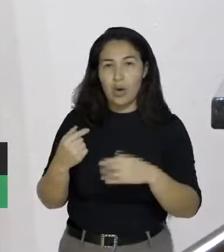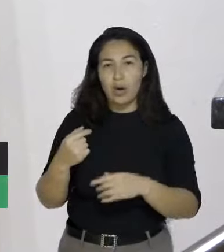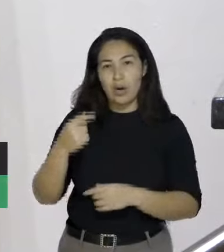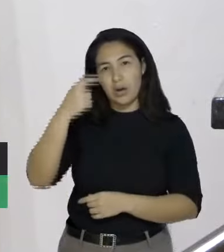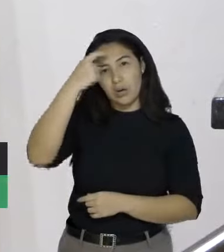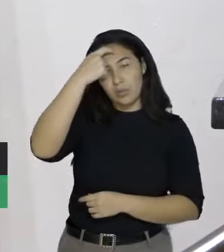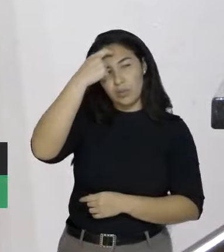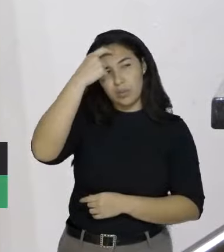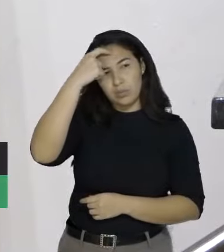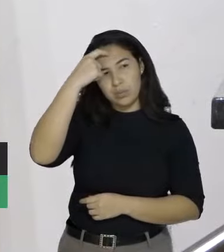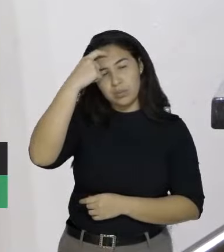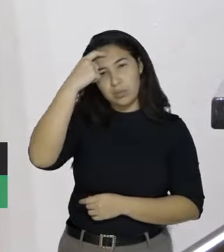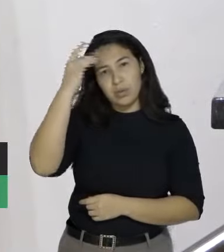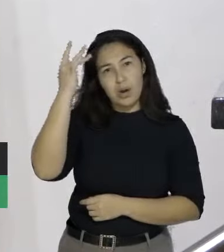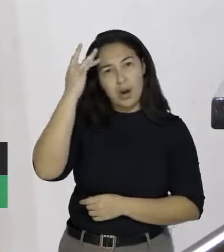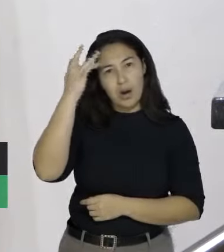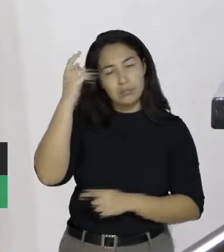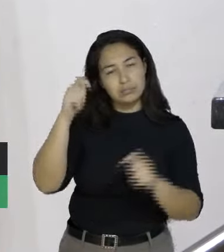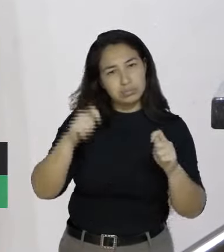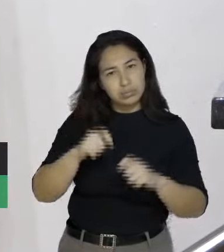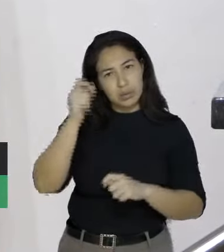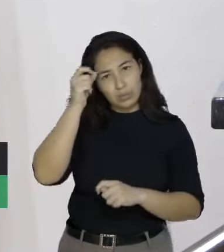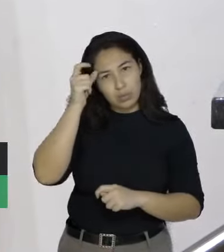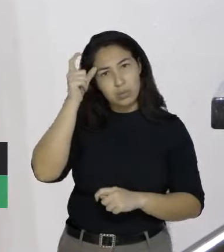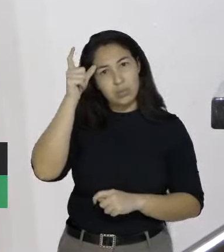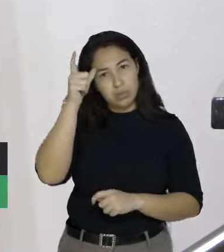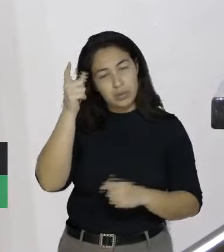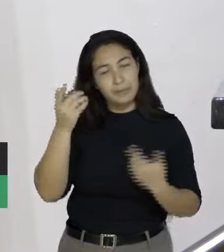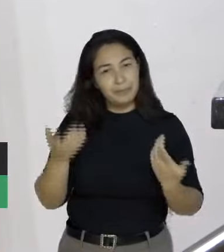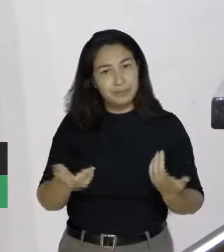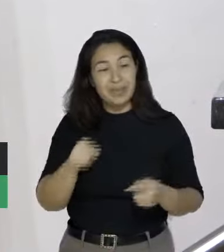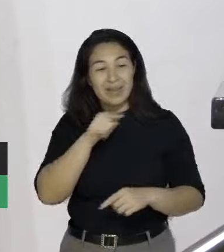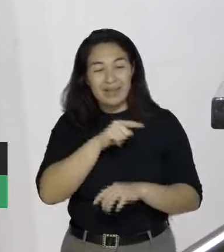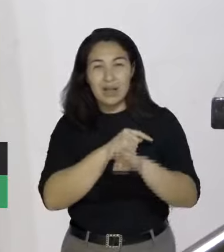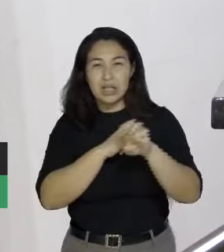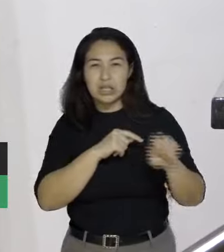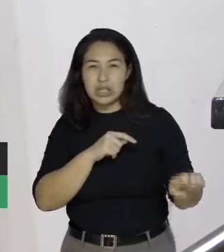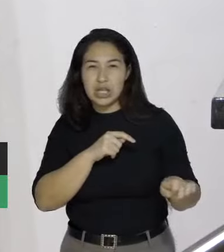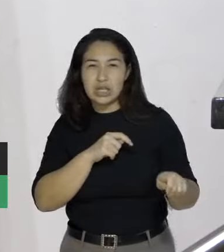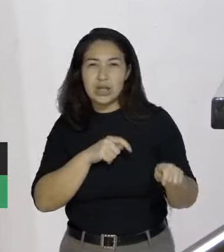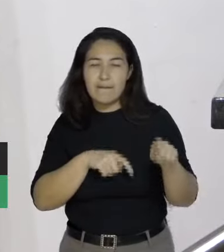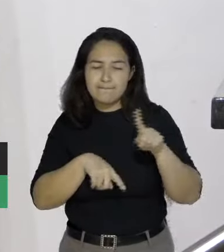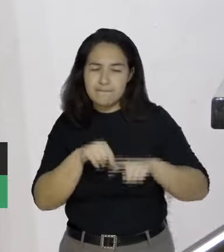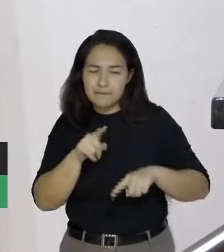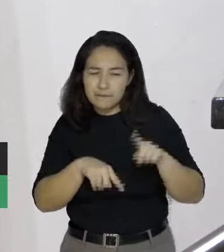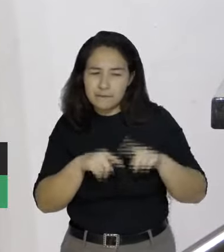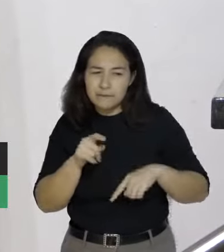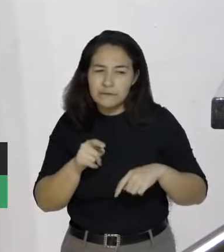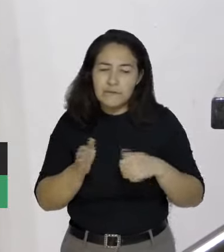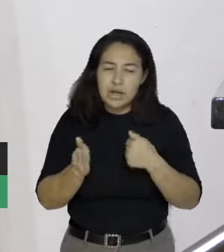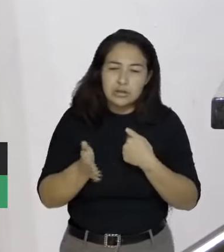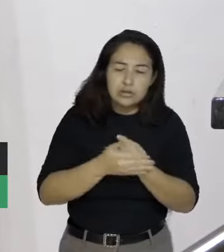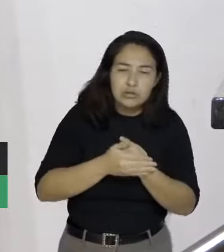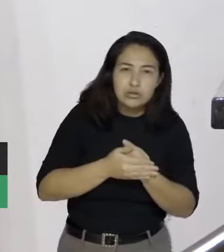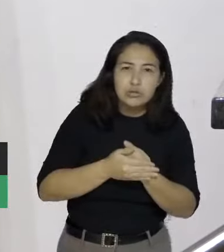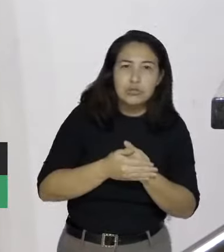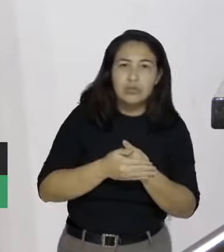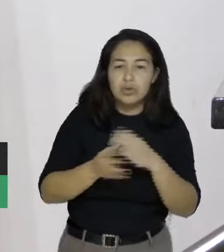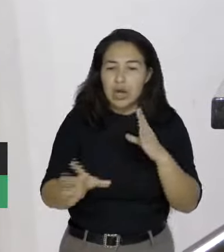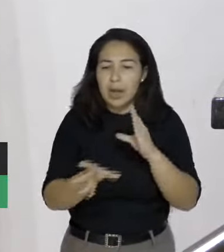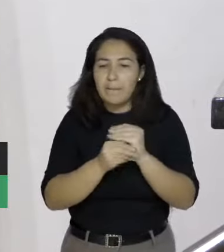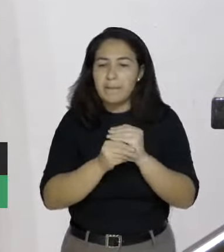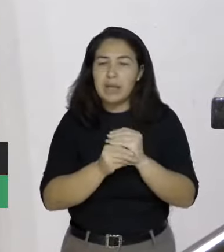importante demonstrar mais uma vez como a esquerda na sutileza quando ninguém vê faz uma emendinha ali uma palavrinha ali